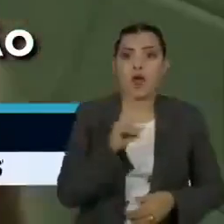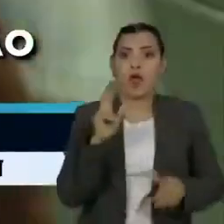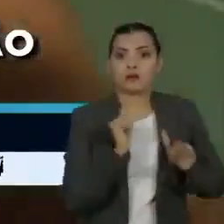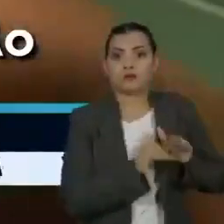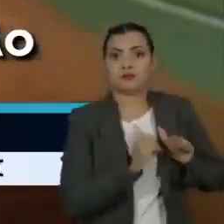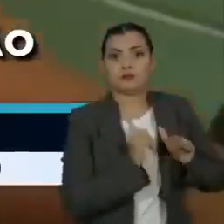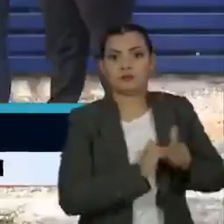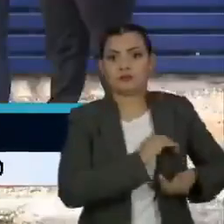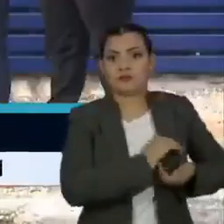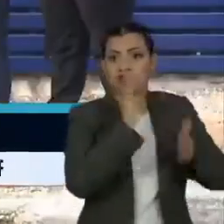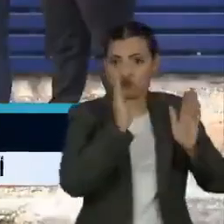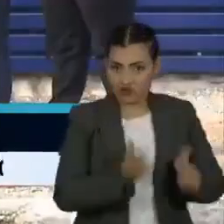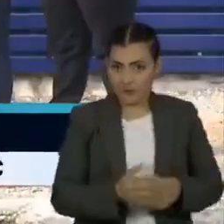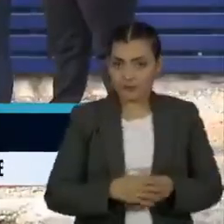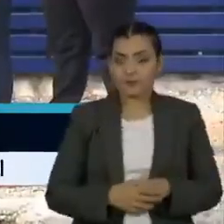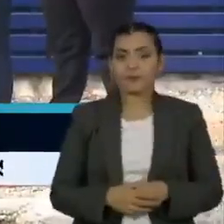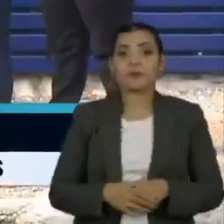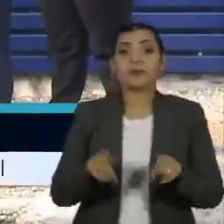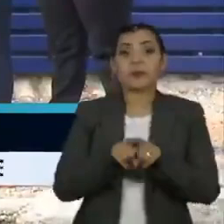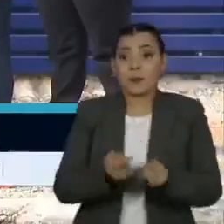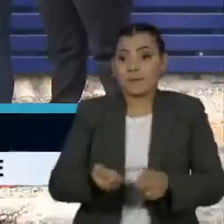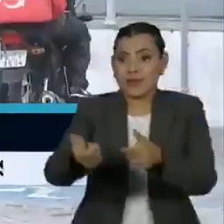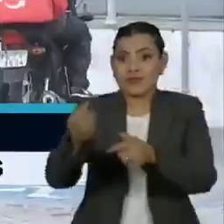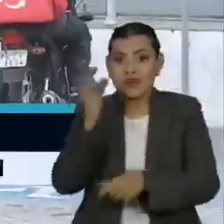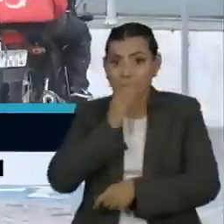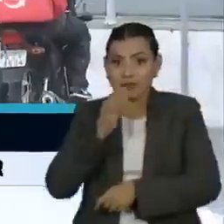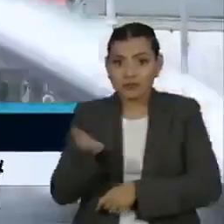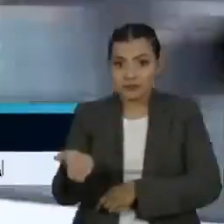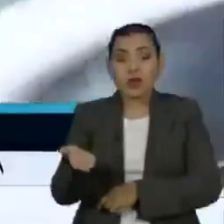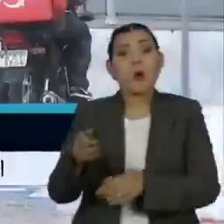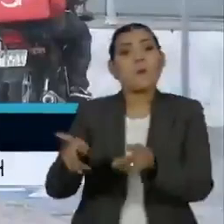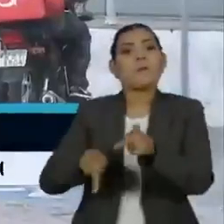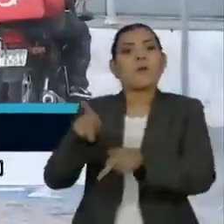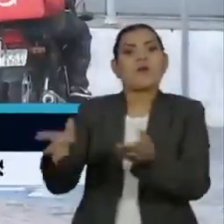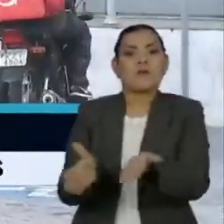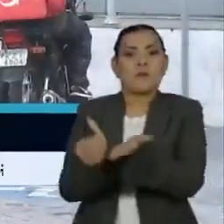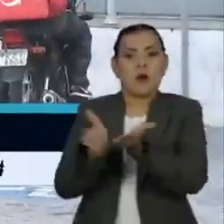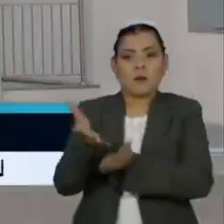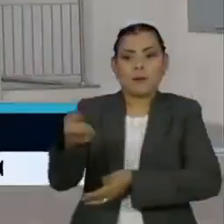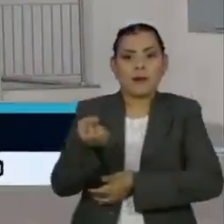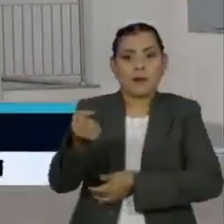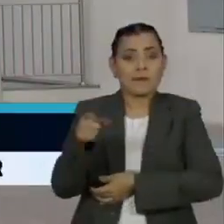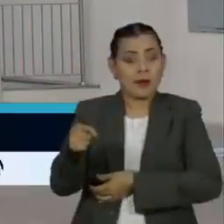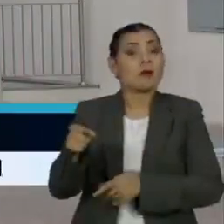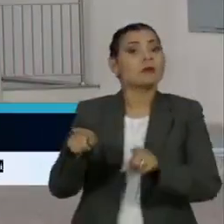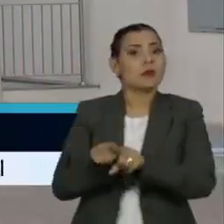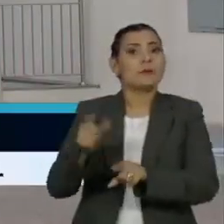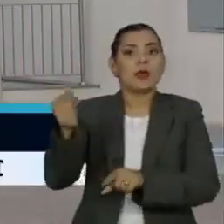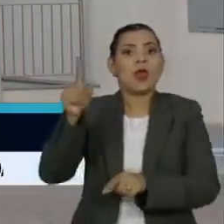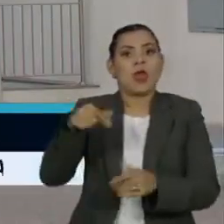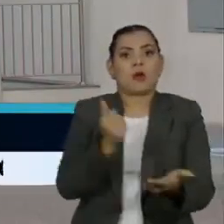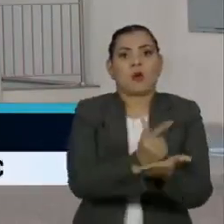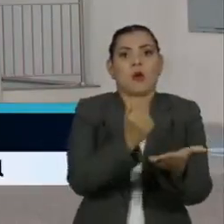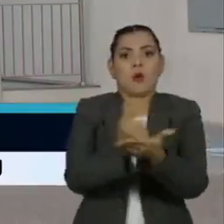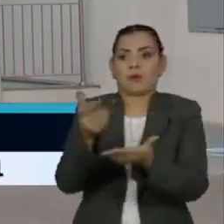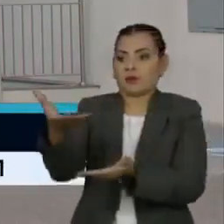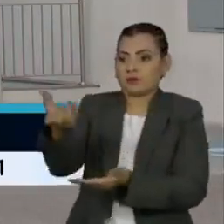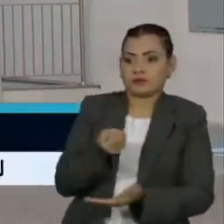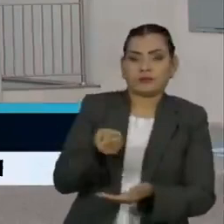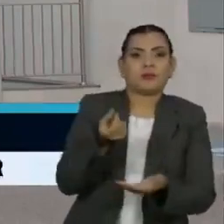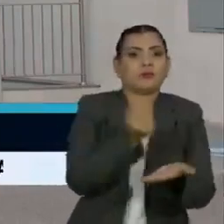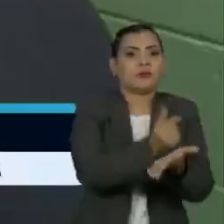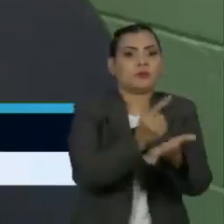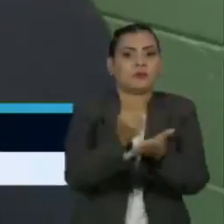dinheiro depositado. Já o auxílio emergencial, dado às camadas mais pobres, esse está indo mesmo para o consumo, ainda segundo o